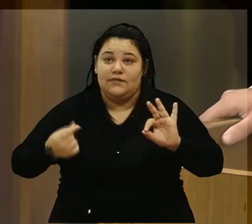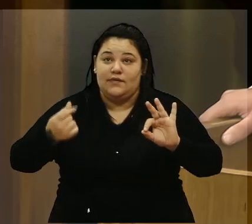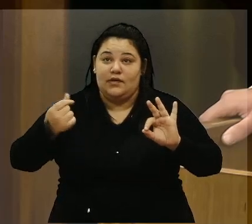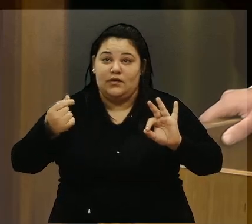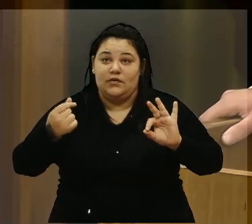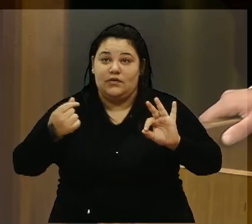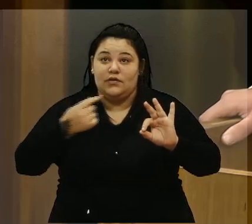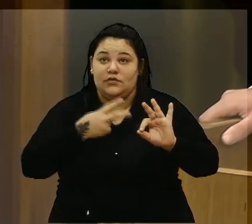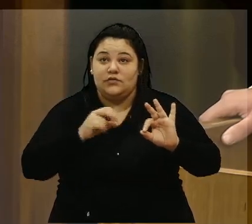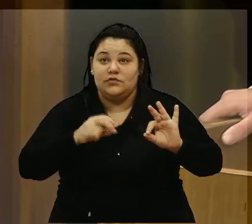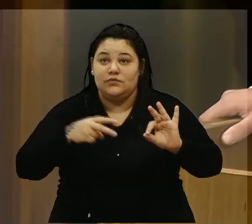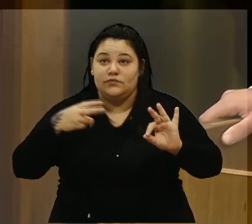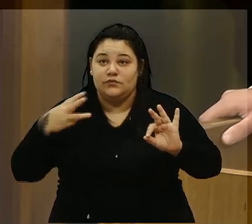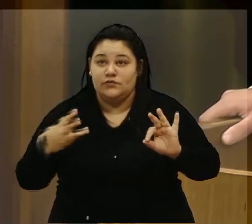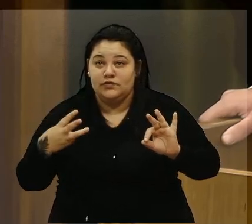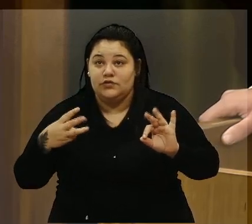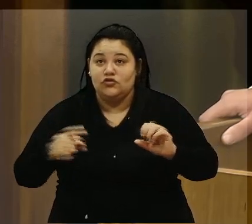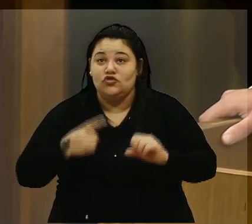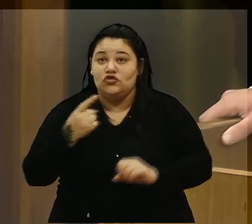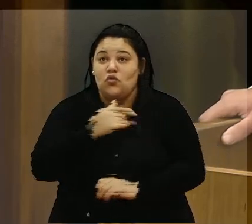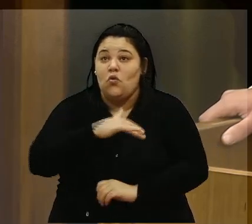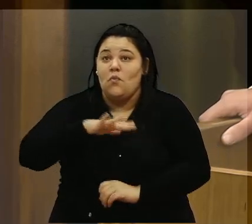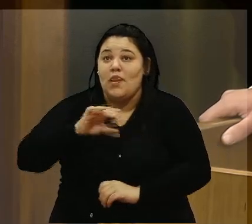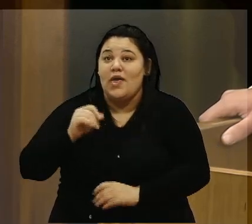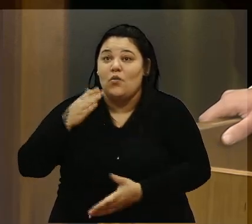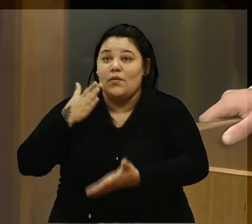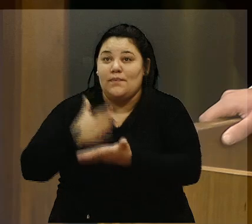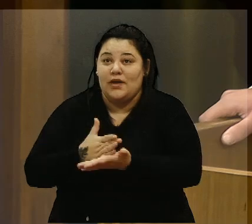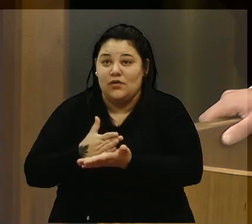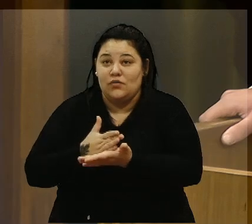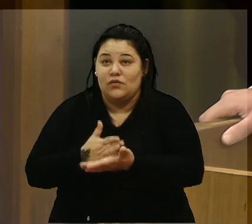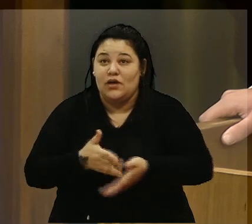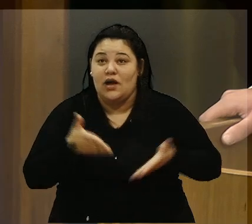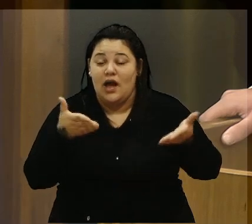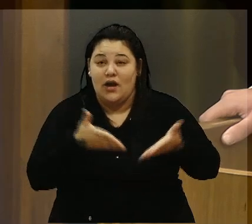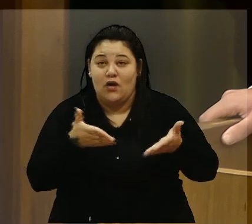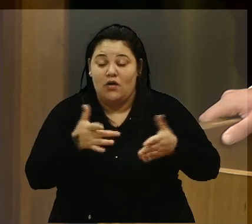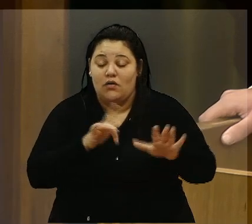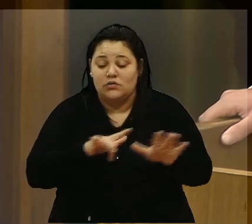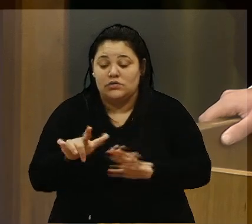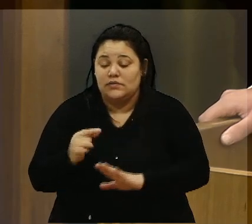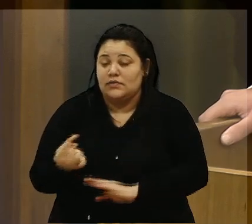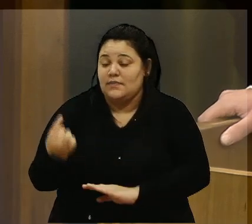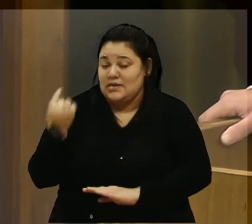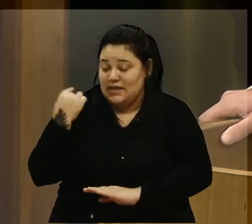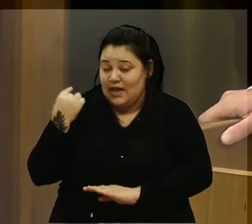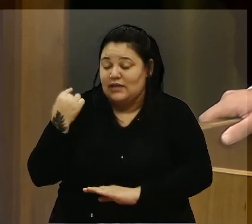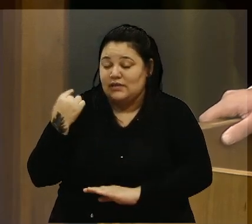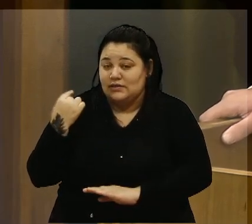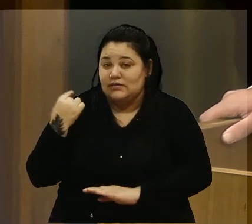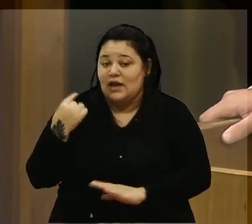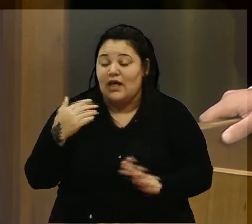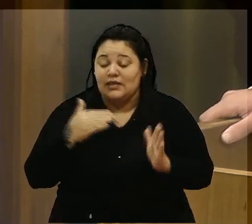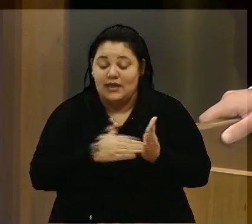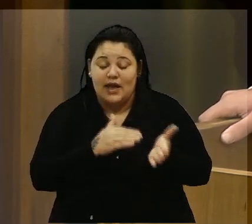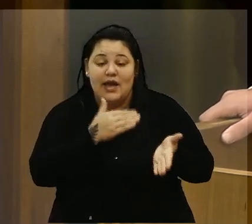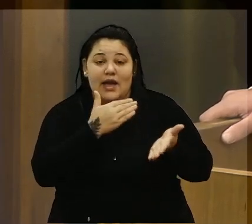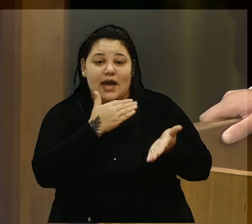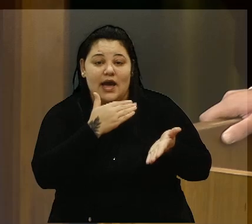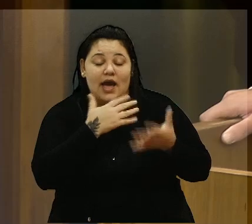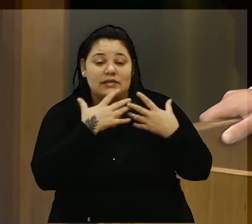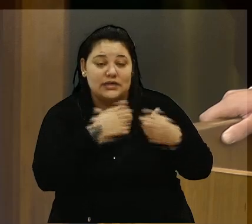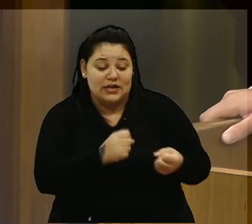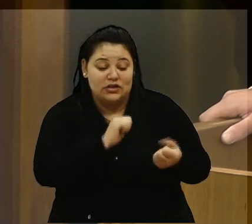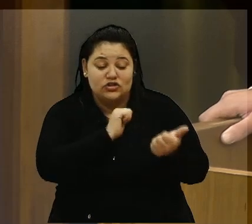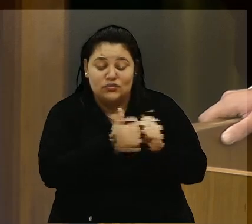em 2023, de 1,5 milhão. Agora, semana passada, fomos até a Secretaria de Esporte e